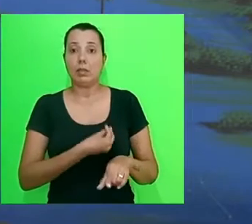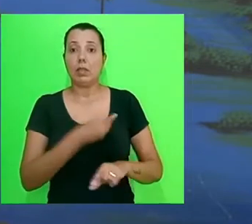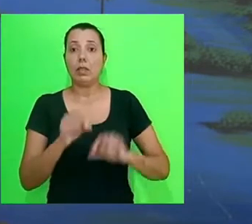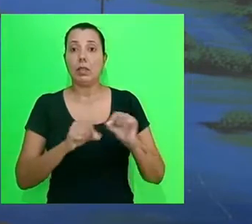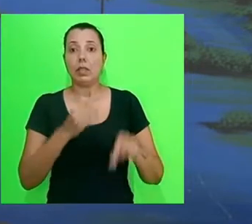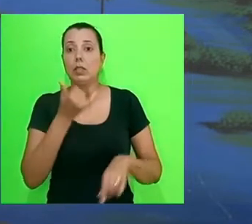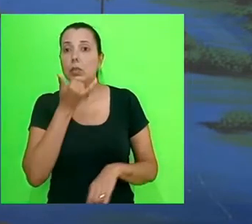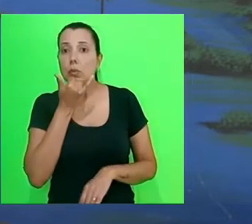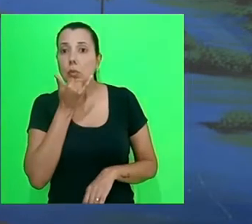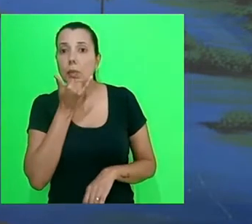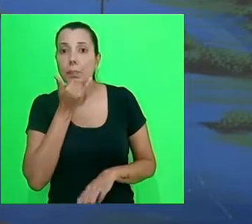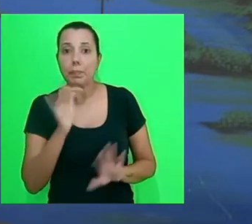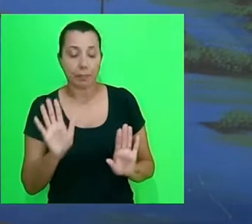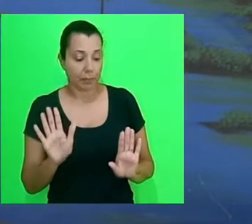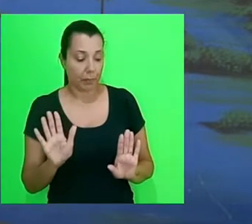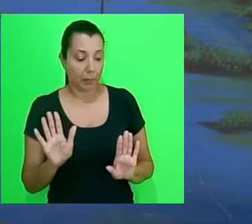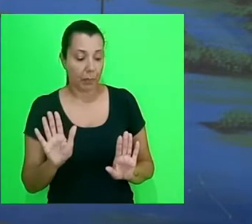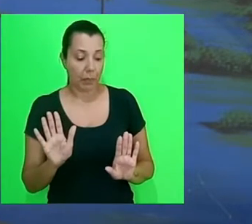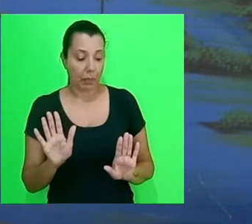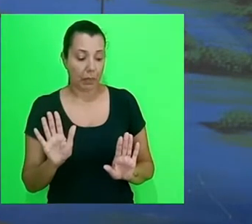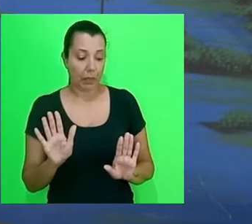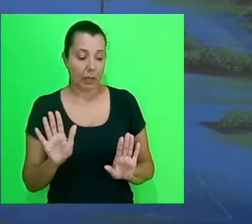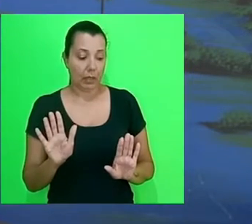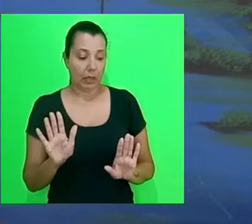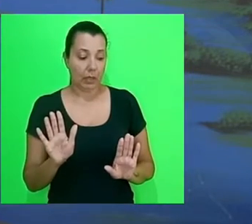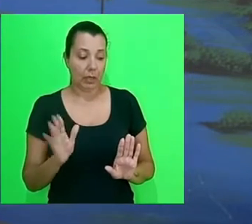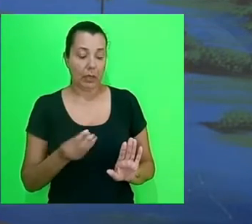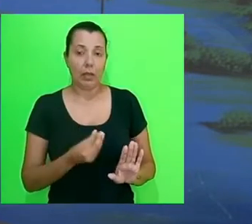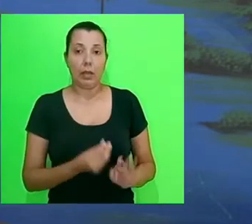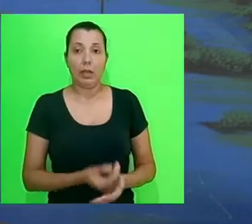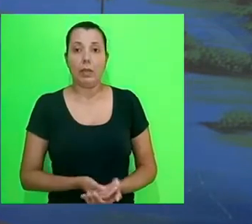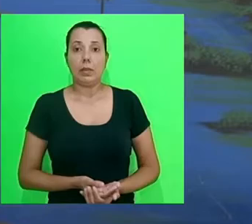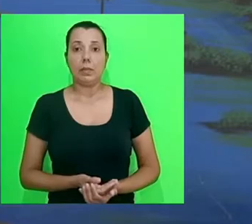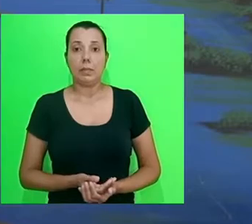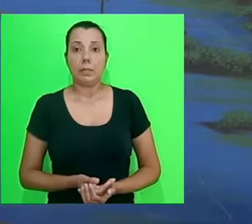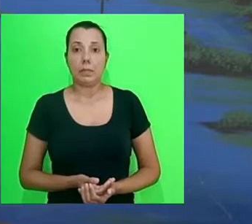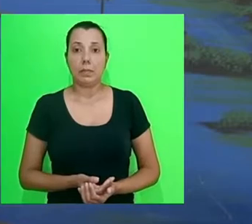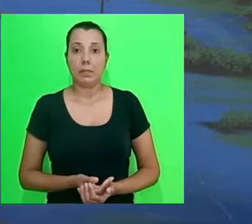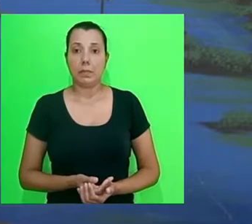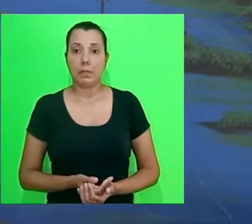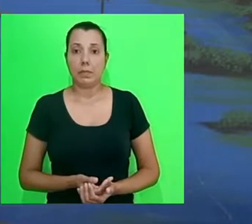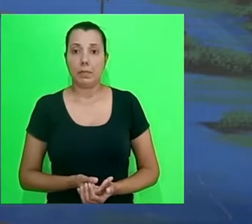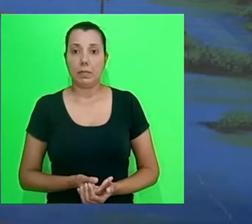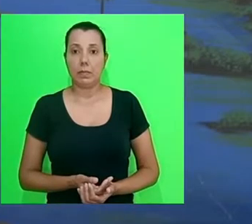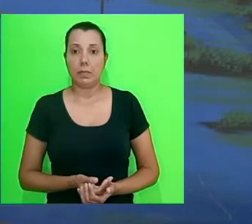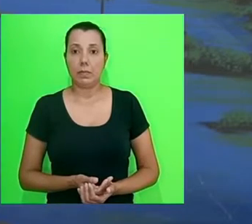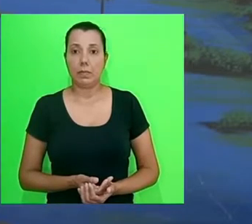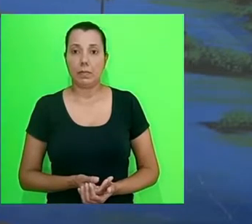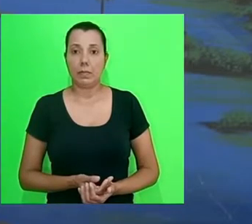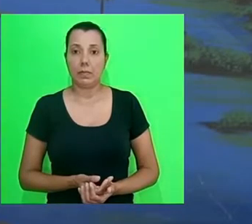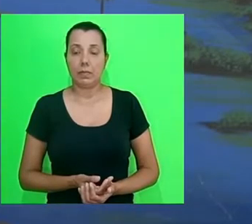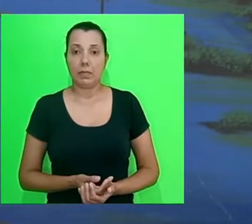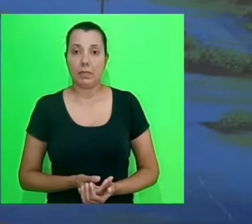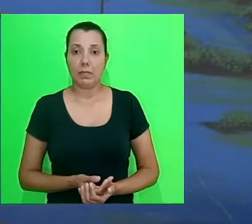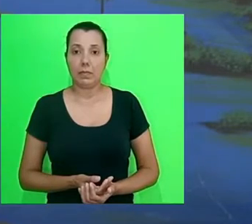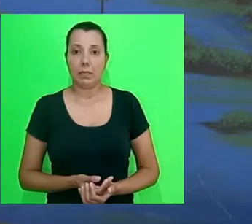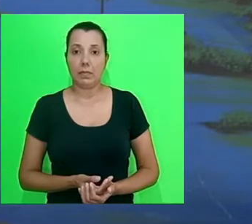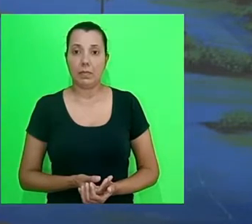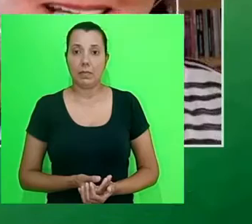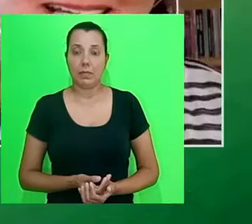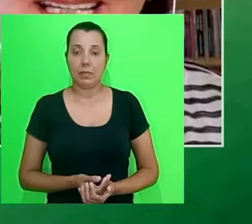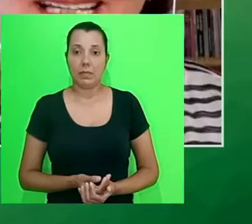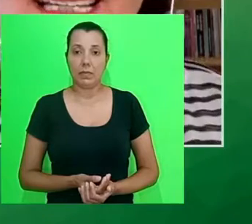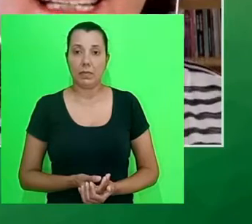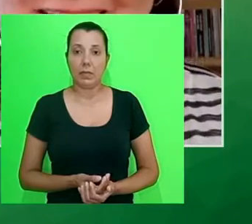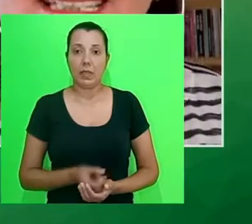gente seguir a recomendação da OMS, para não ficar junto. Então, estou aqui no estúdio sozinha e ter cada uma aí no seu lar, isolada